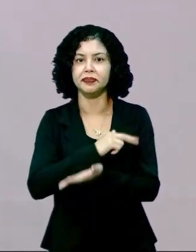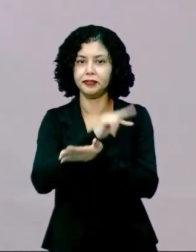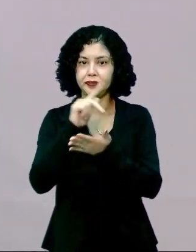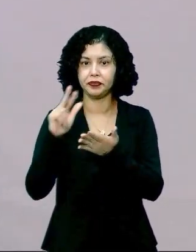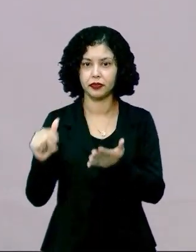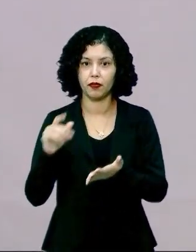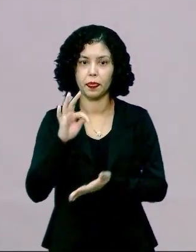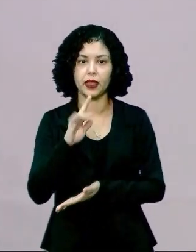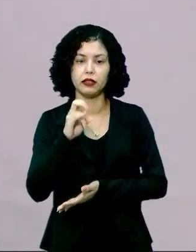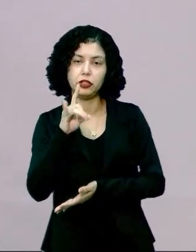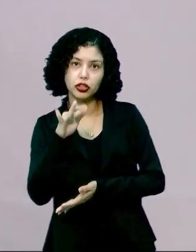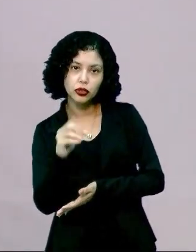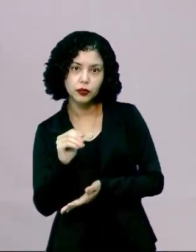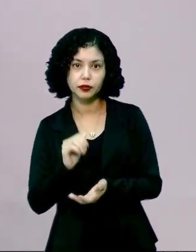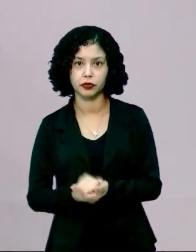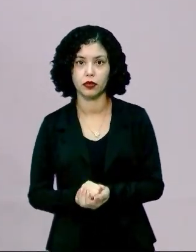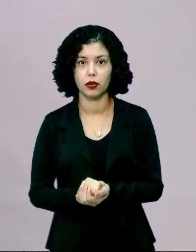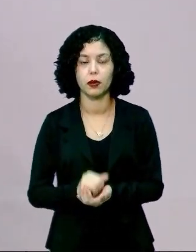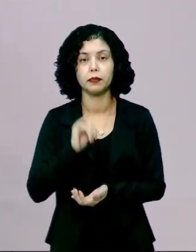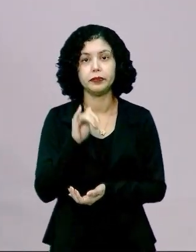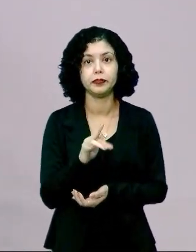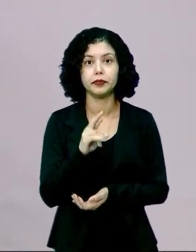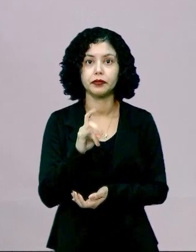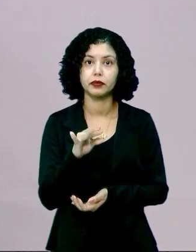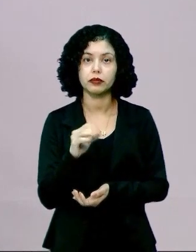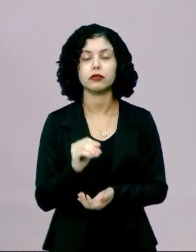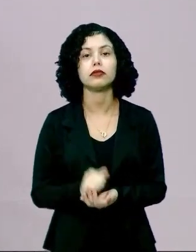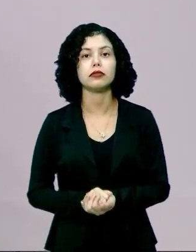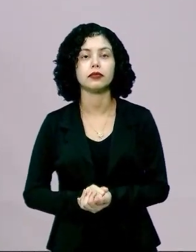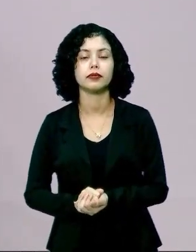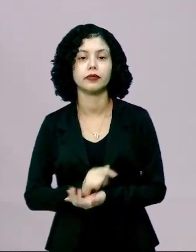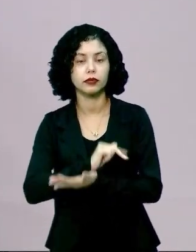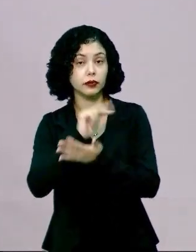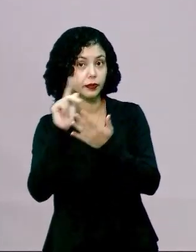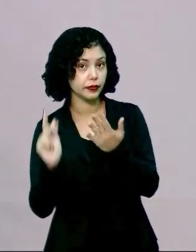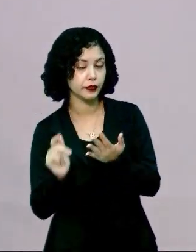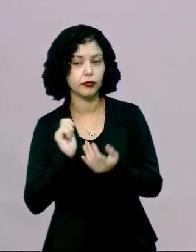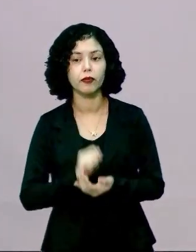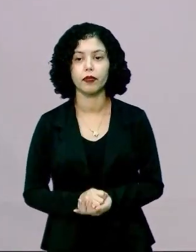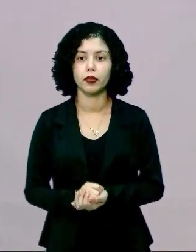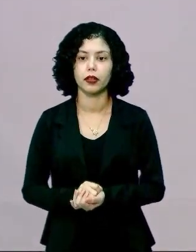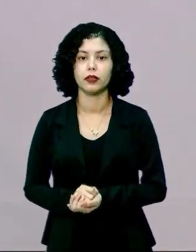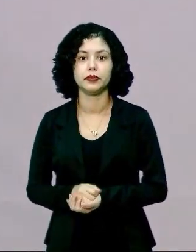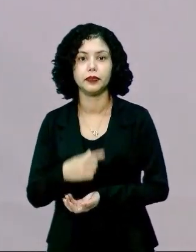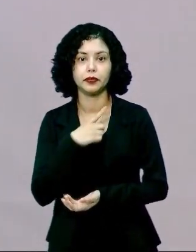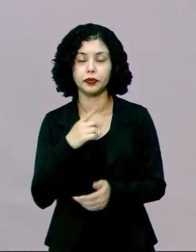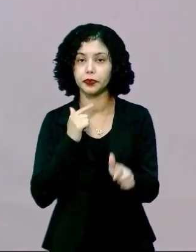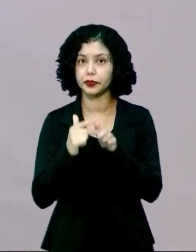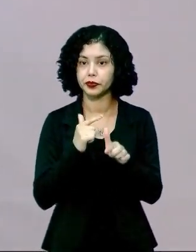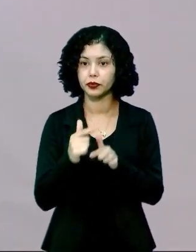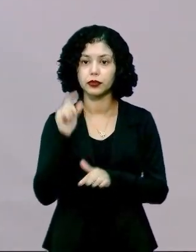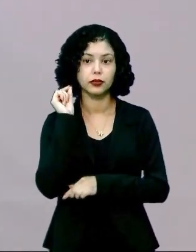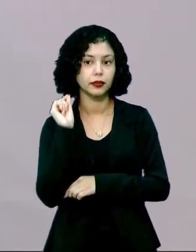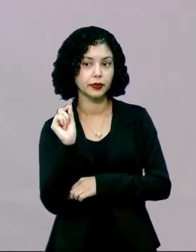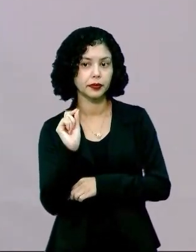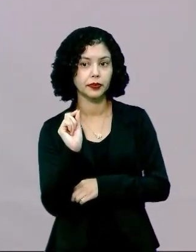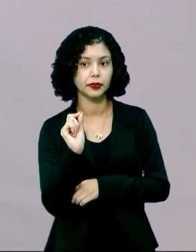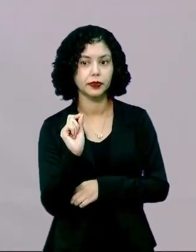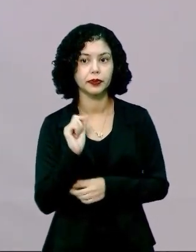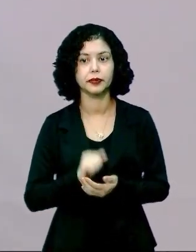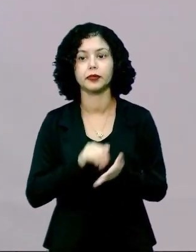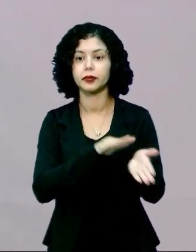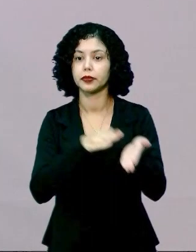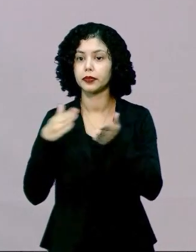várias definições. Ela é subjetora, injetora, bijetora, tá? Então a gente está trabalhando